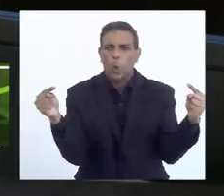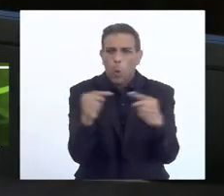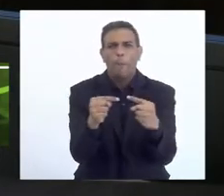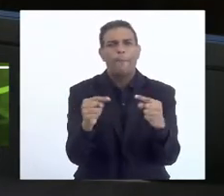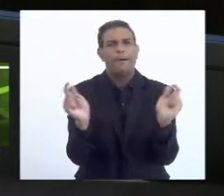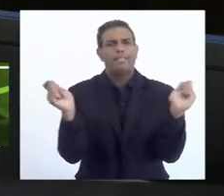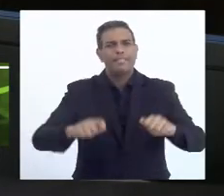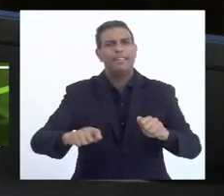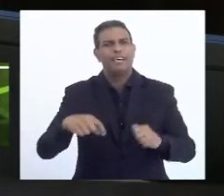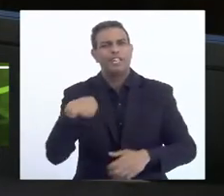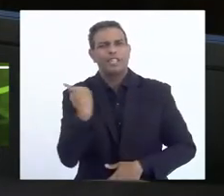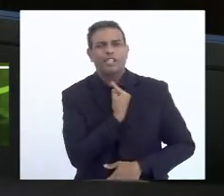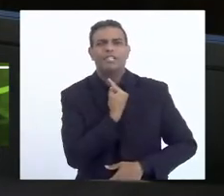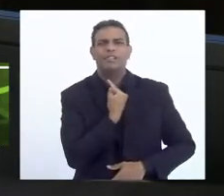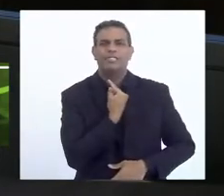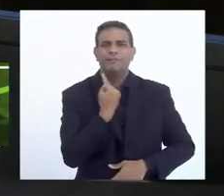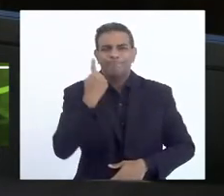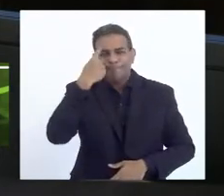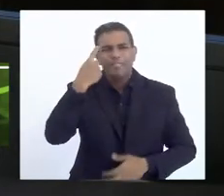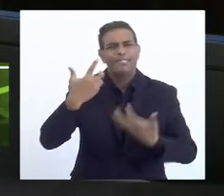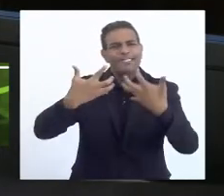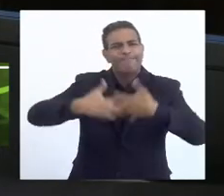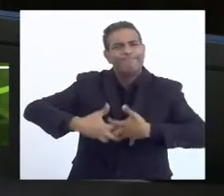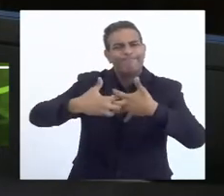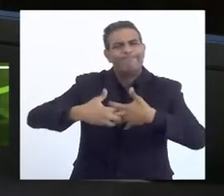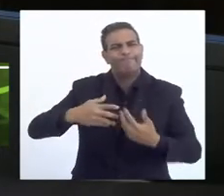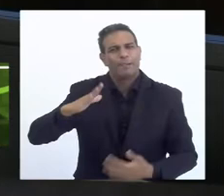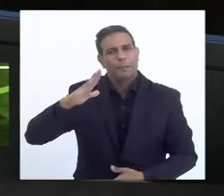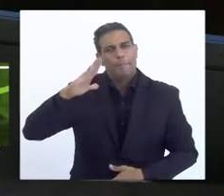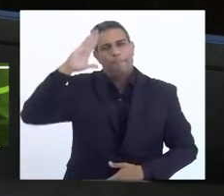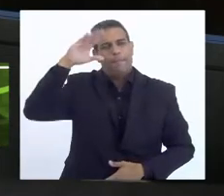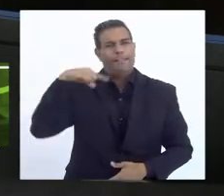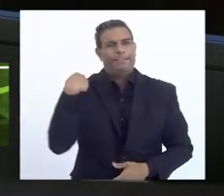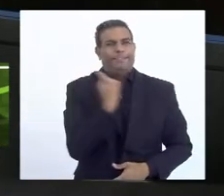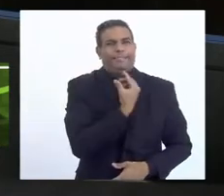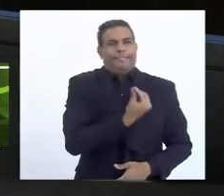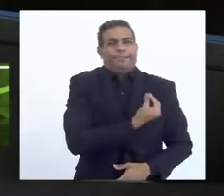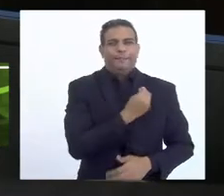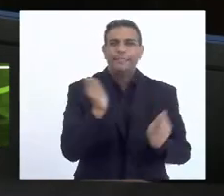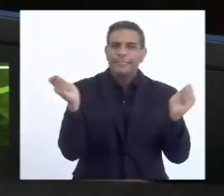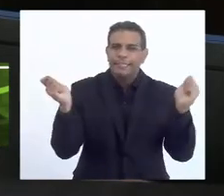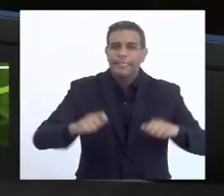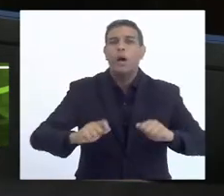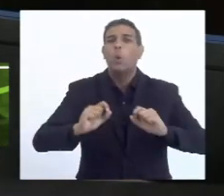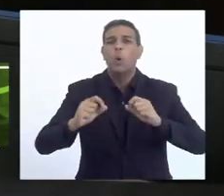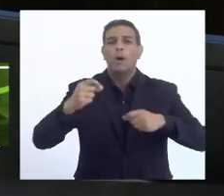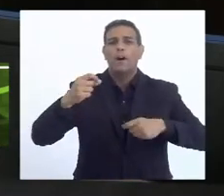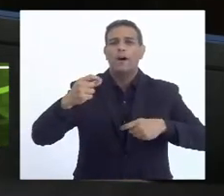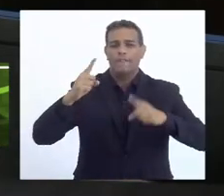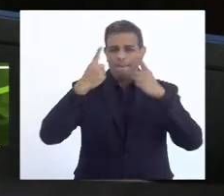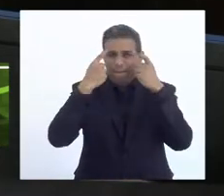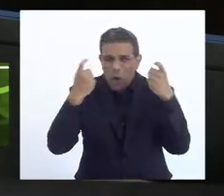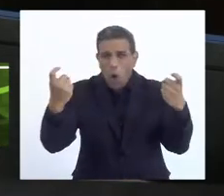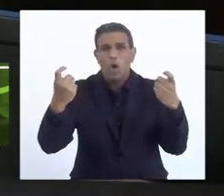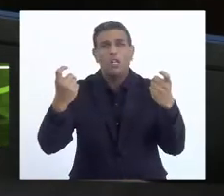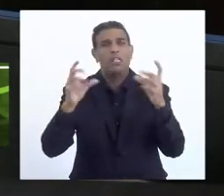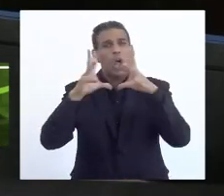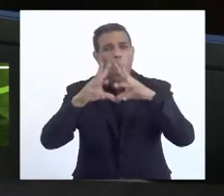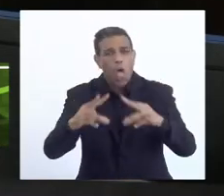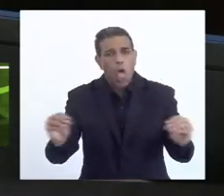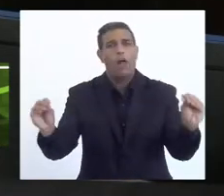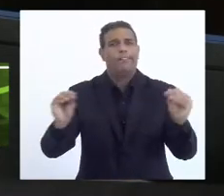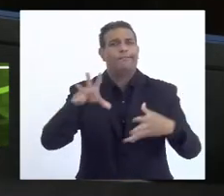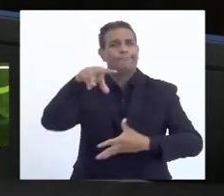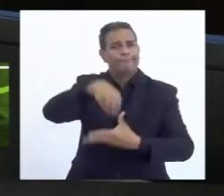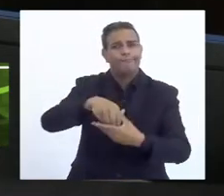Essa é uma pauta fundamental e importante para que as violências políticas daqui, dentro do